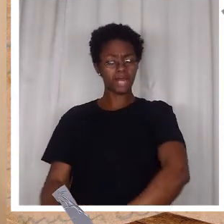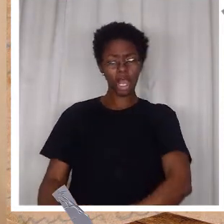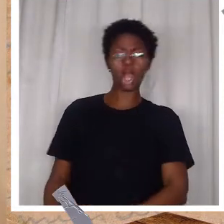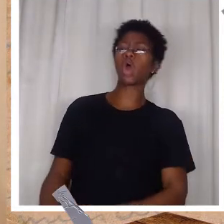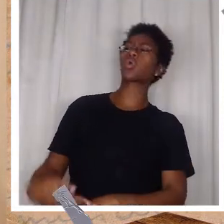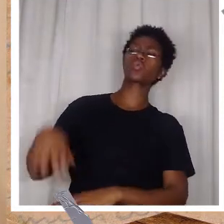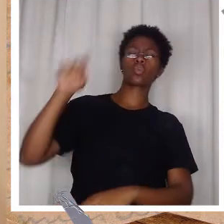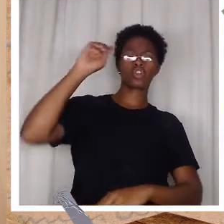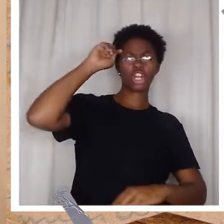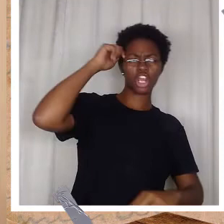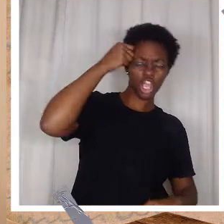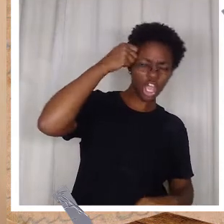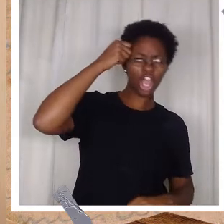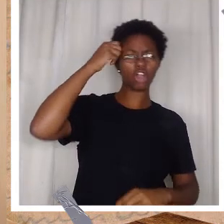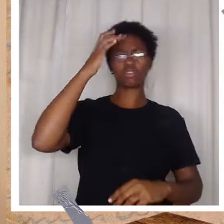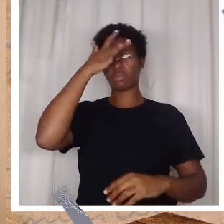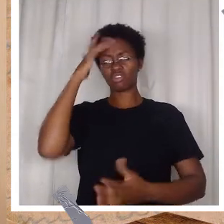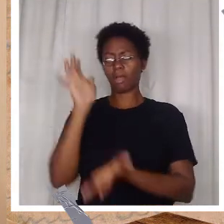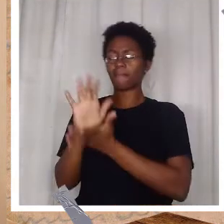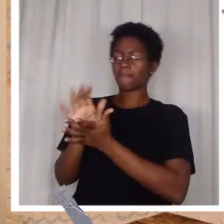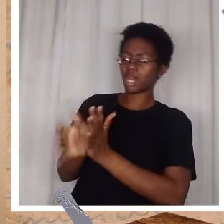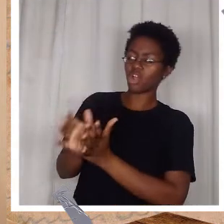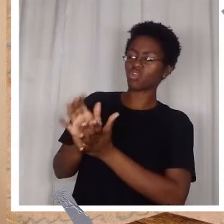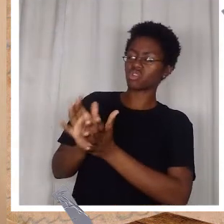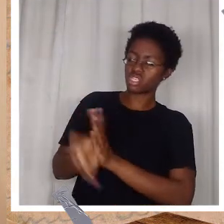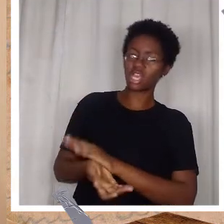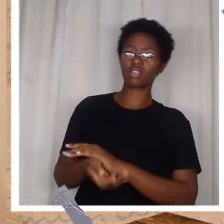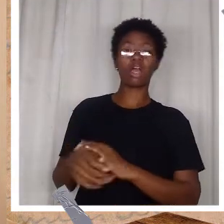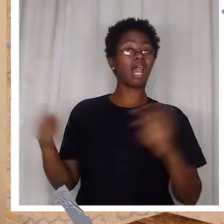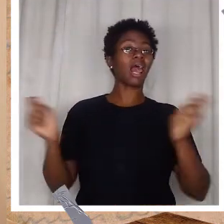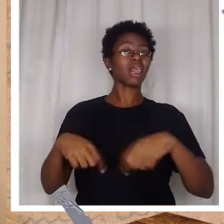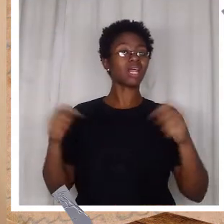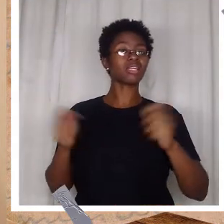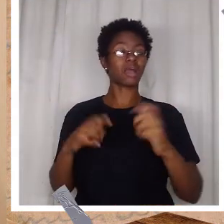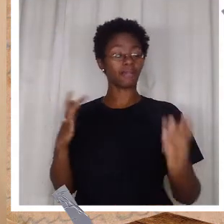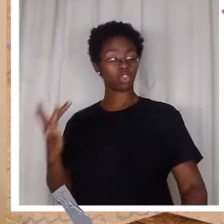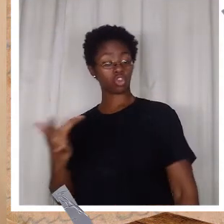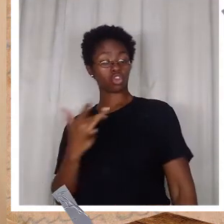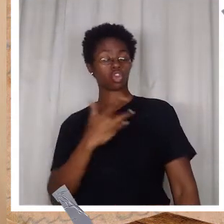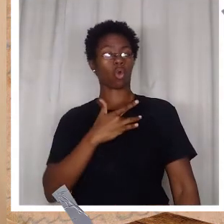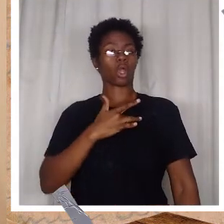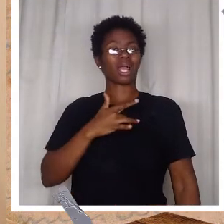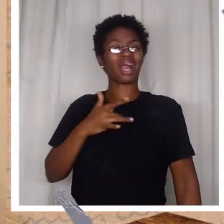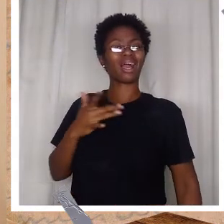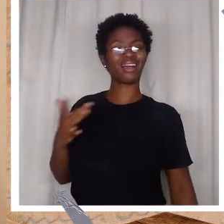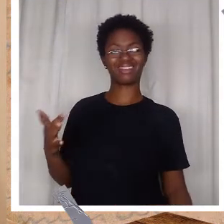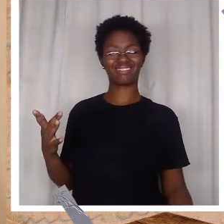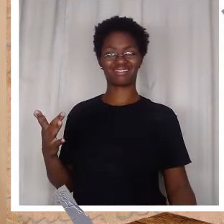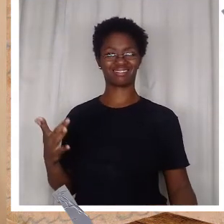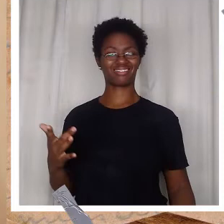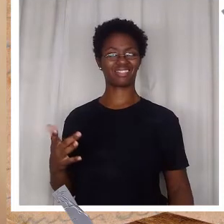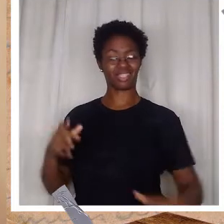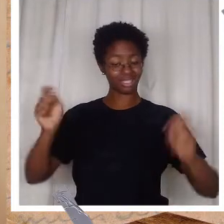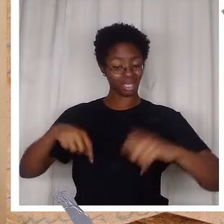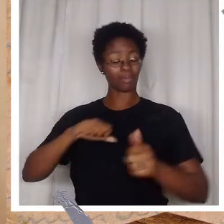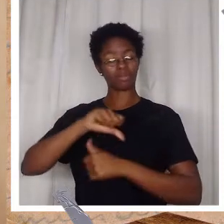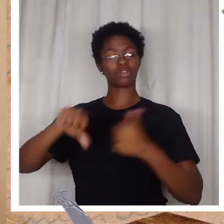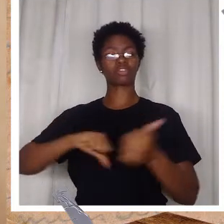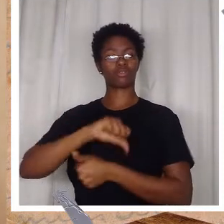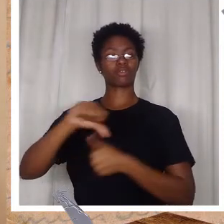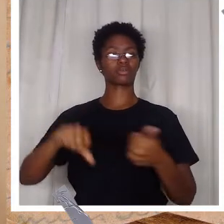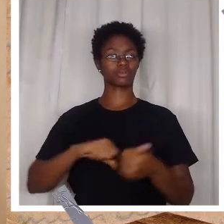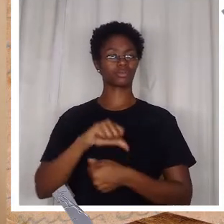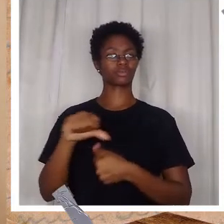racistas. Ela tem o poder de atravessar qualquer tipo de barreira para modificar. Essa